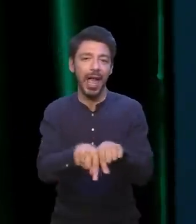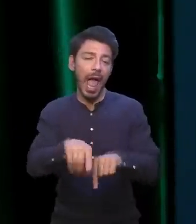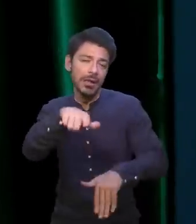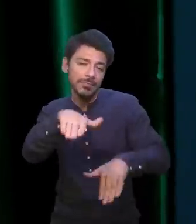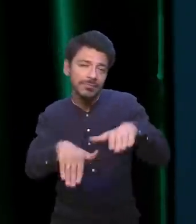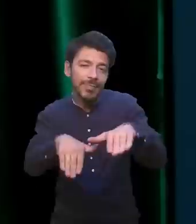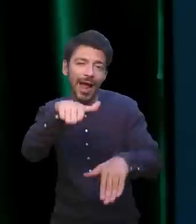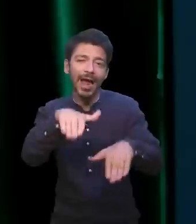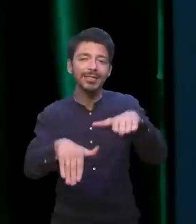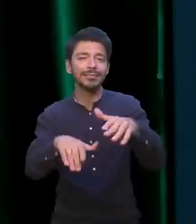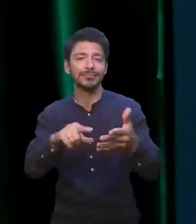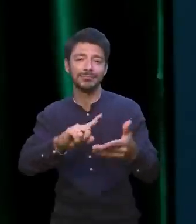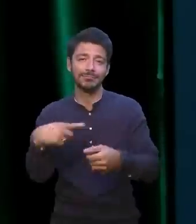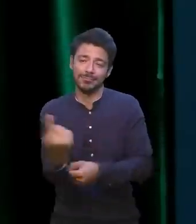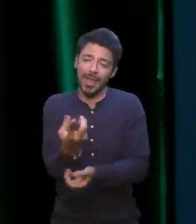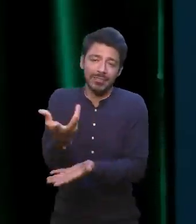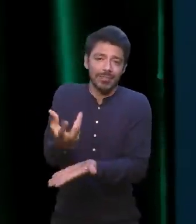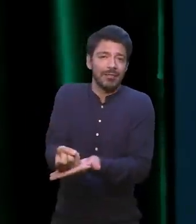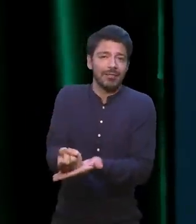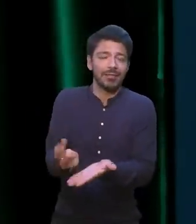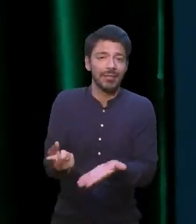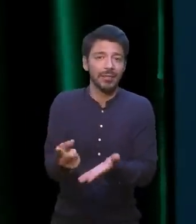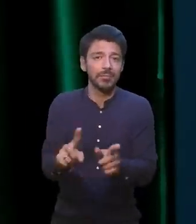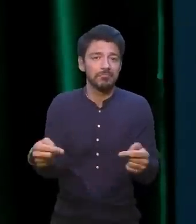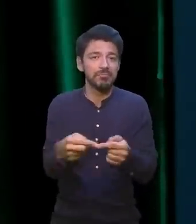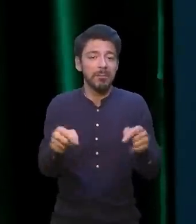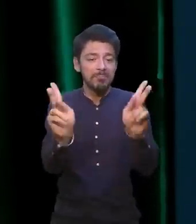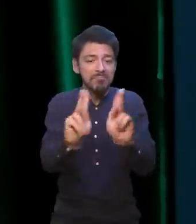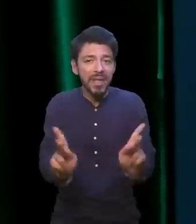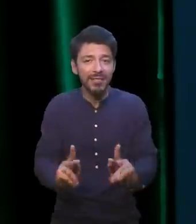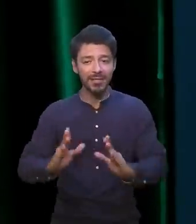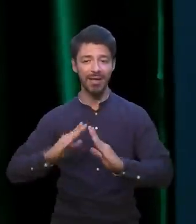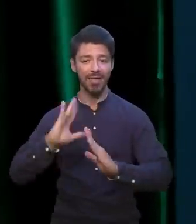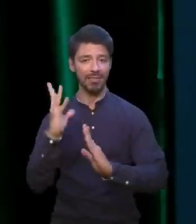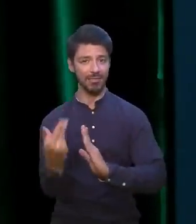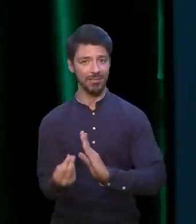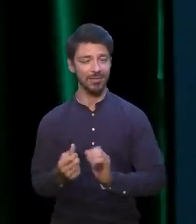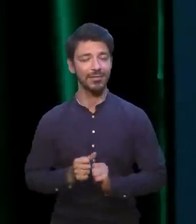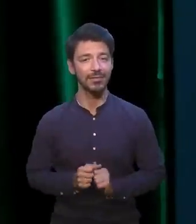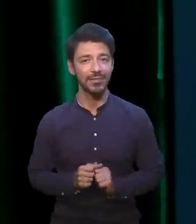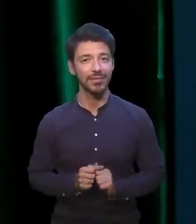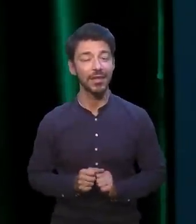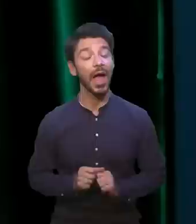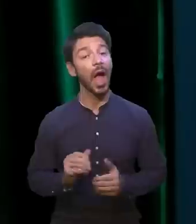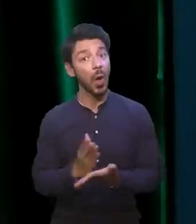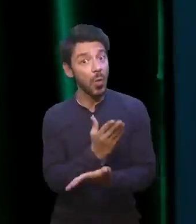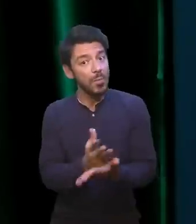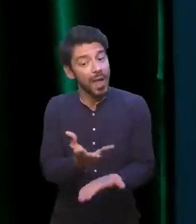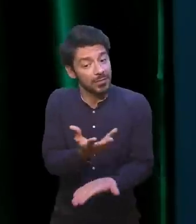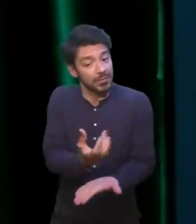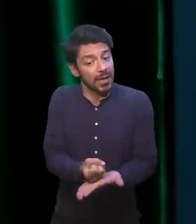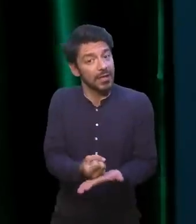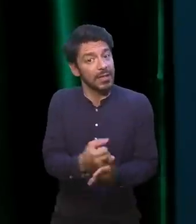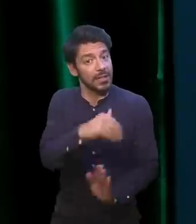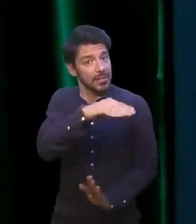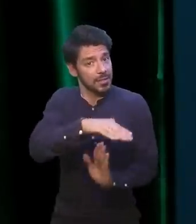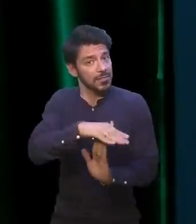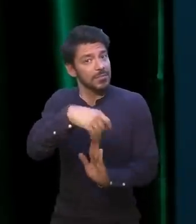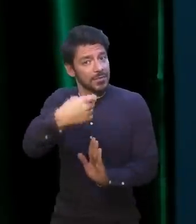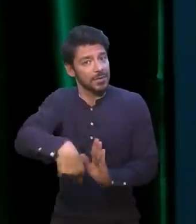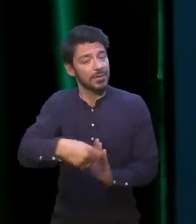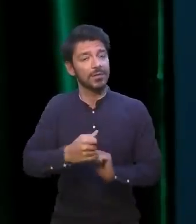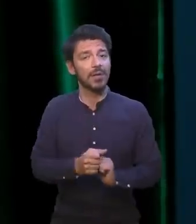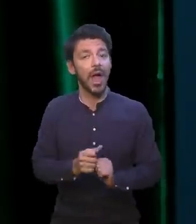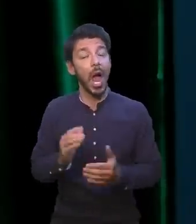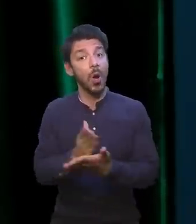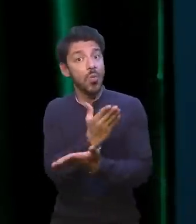nós vamos fazendo essas concessões em nome da paz no lar. Mas é claro que essas concessões têm limites. Nós não vamos